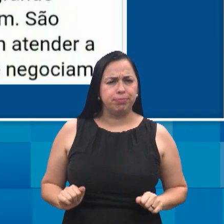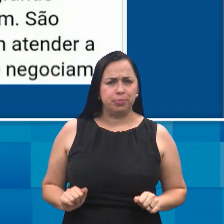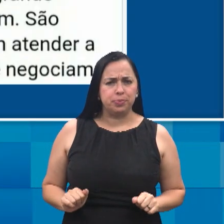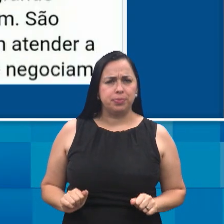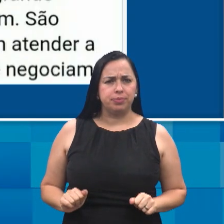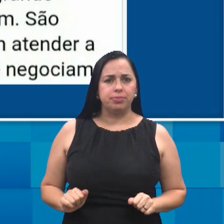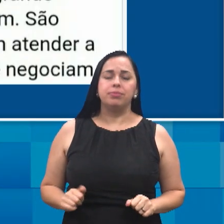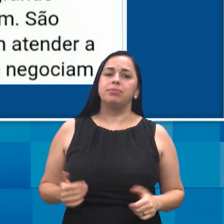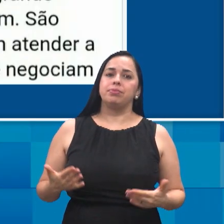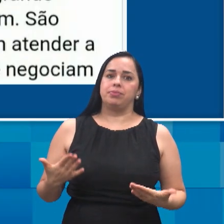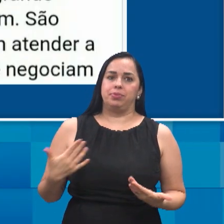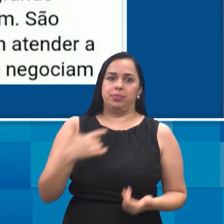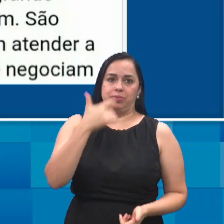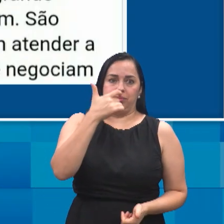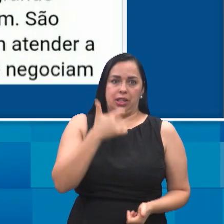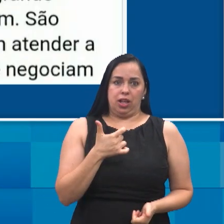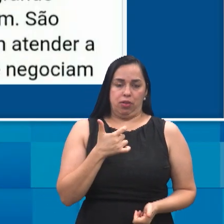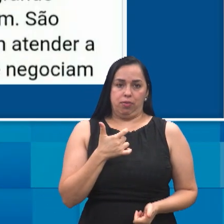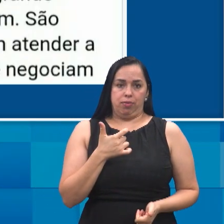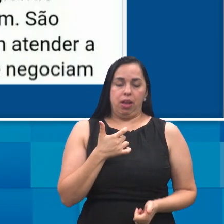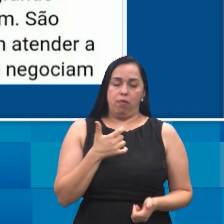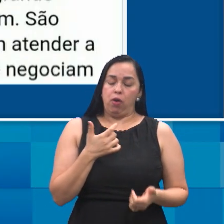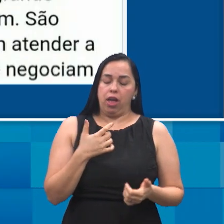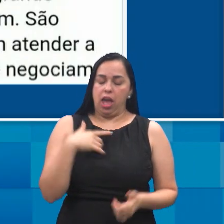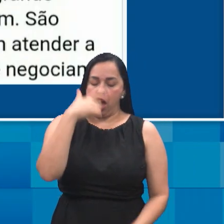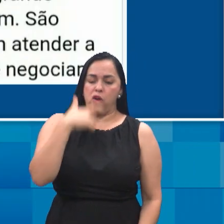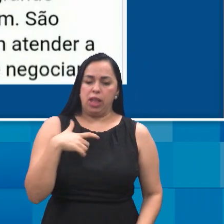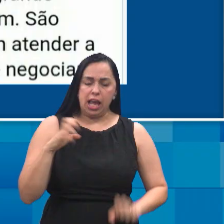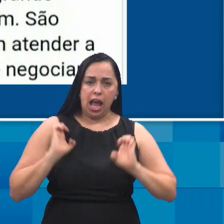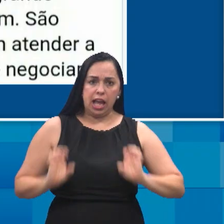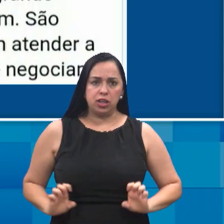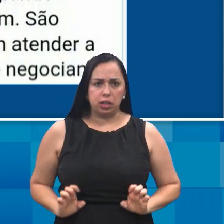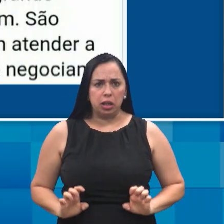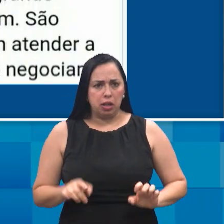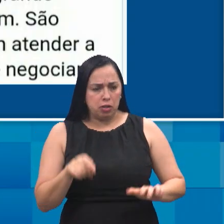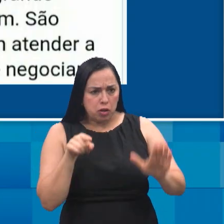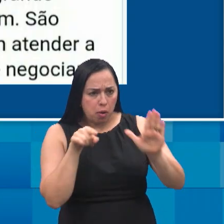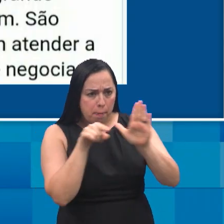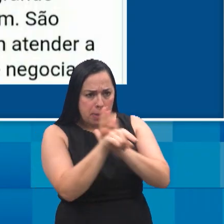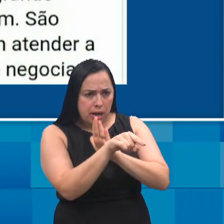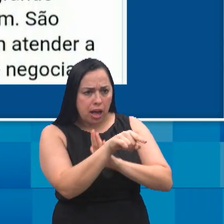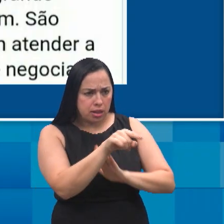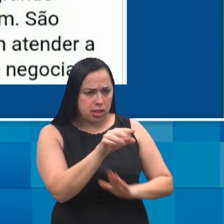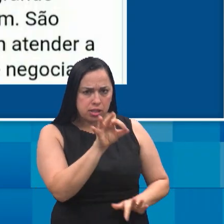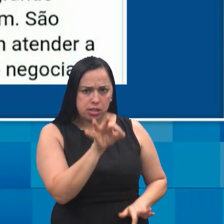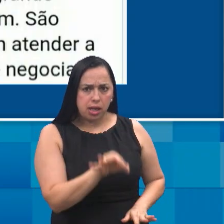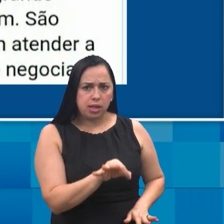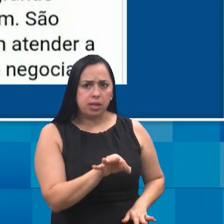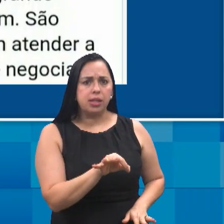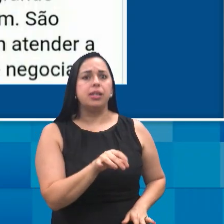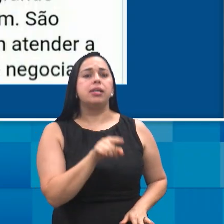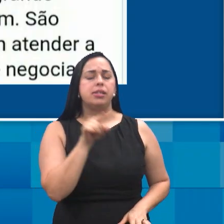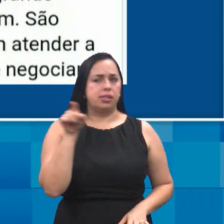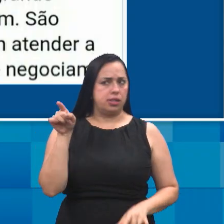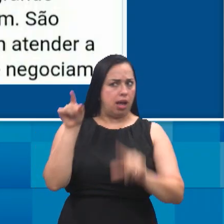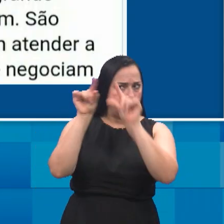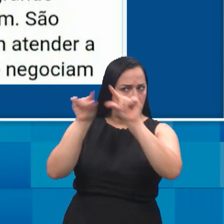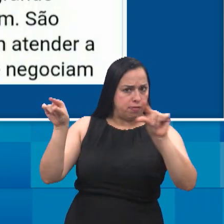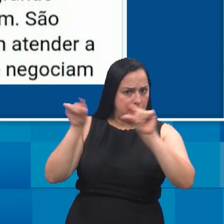não vou ser antiético de perguntar publicamente ao vereador se essas frases são dele ou